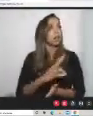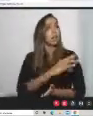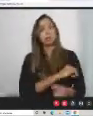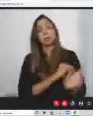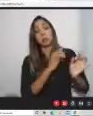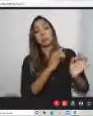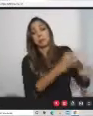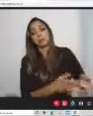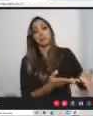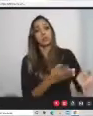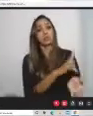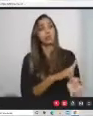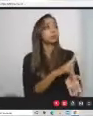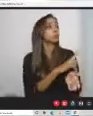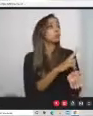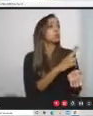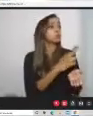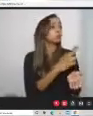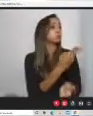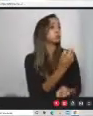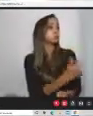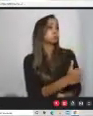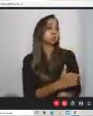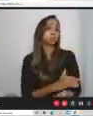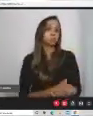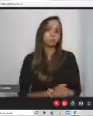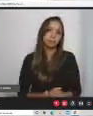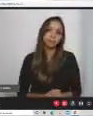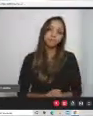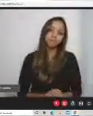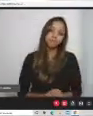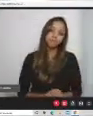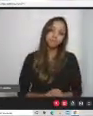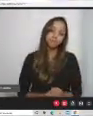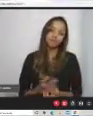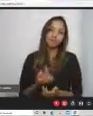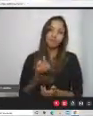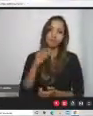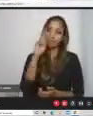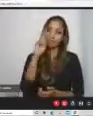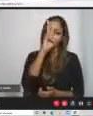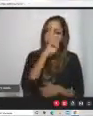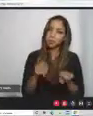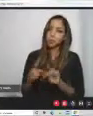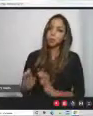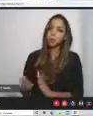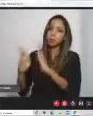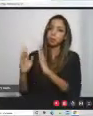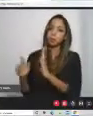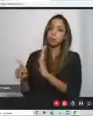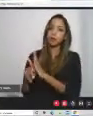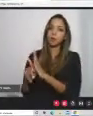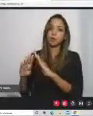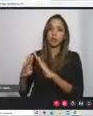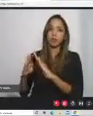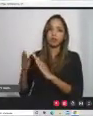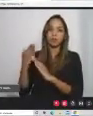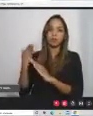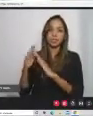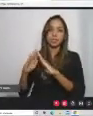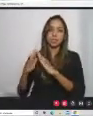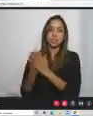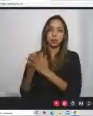aí eu lembro também do prédio lá do Limírio Cardoso, ou onde era a escola Limírio, está lá abandonado. Então assim, é